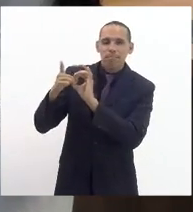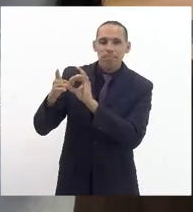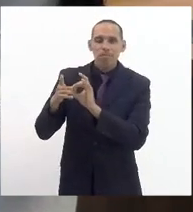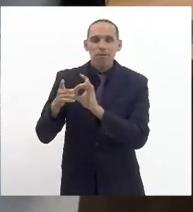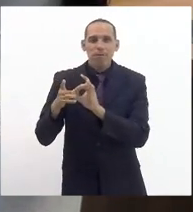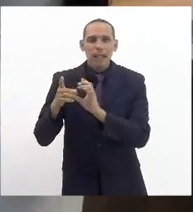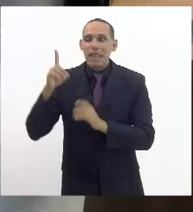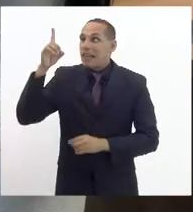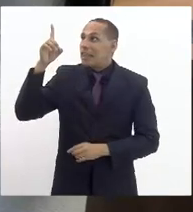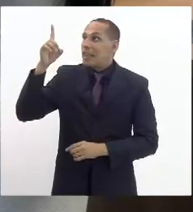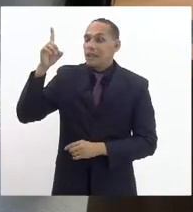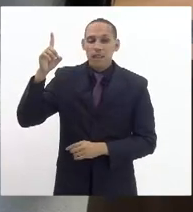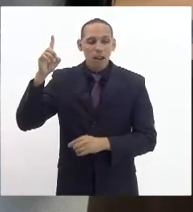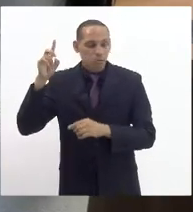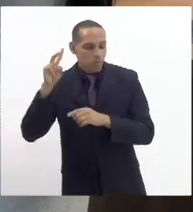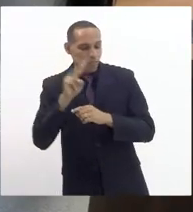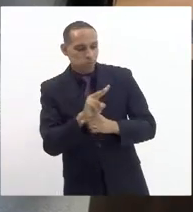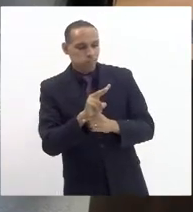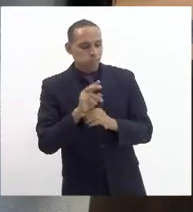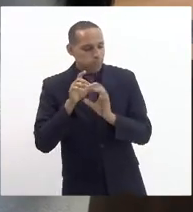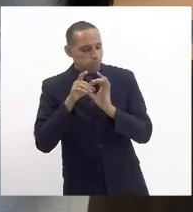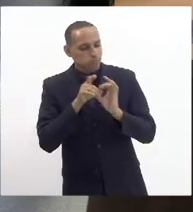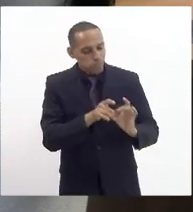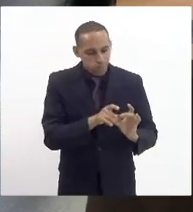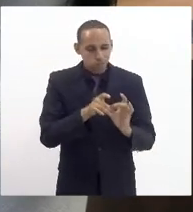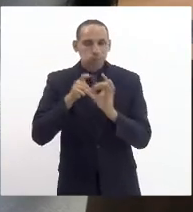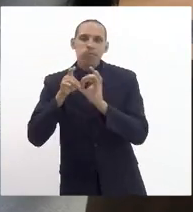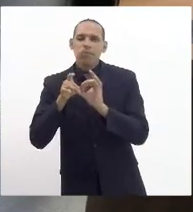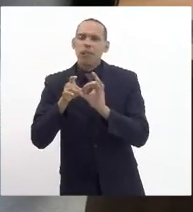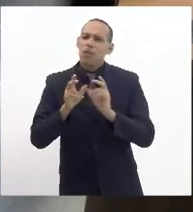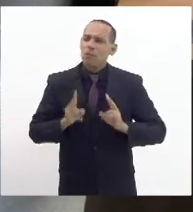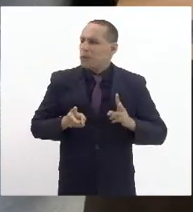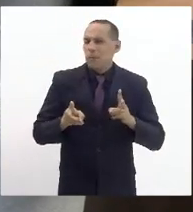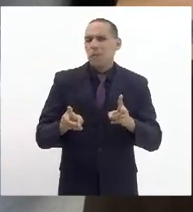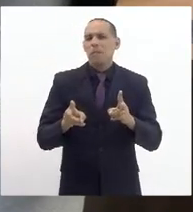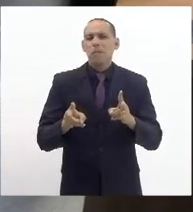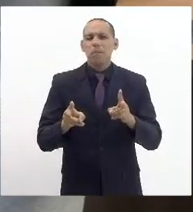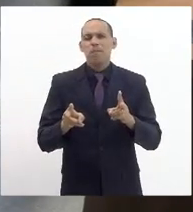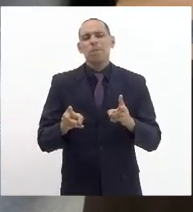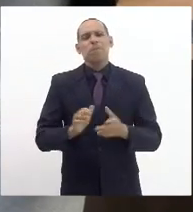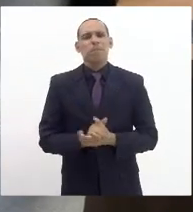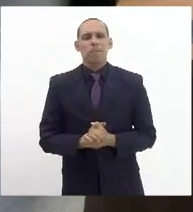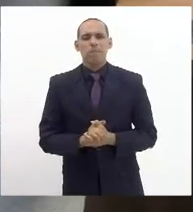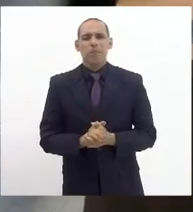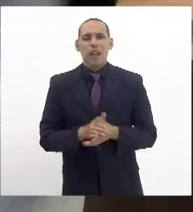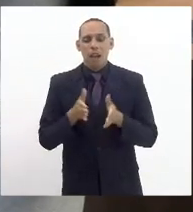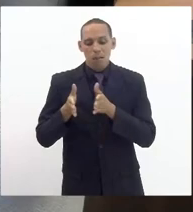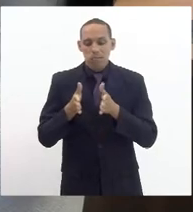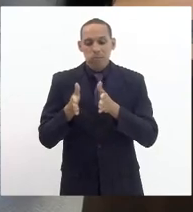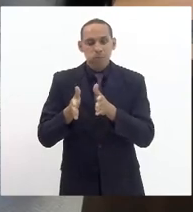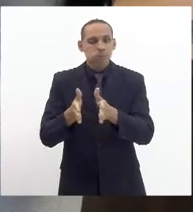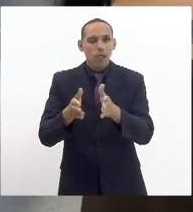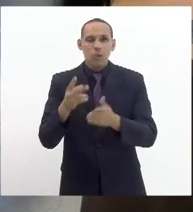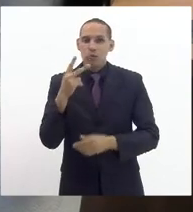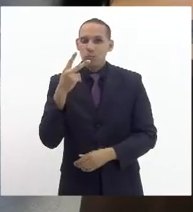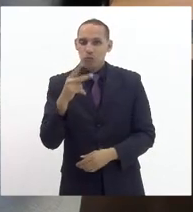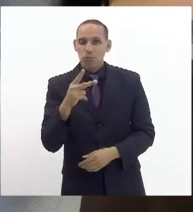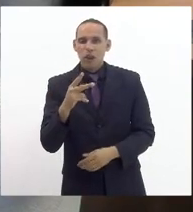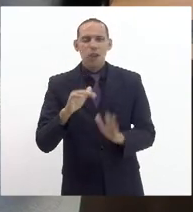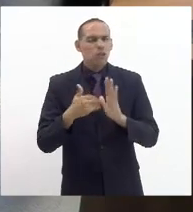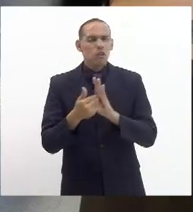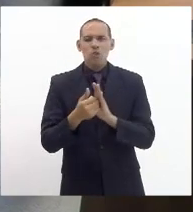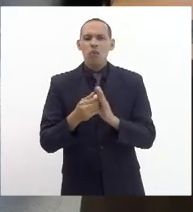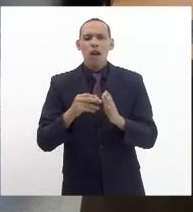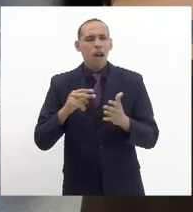por Deus, continue sendo esse rapaz, continue sendo essa pessoa. A sua trajetória e tudo que está acontecendo com você